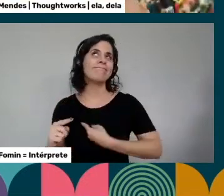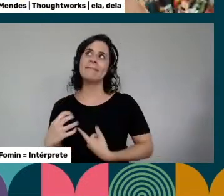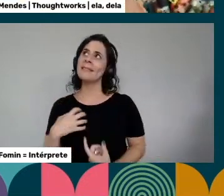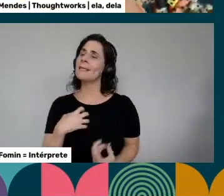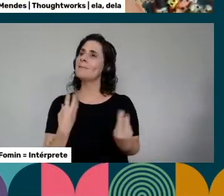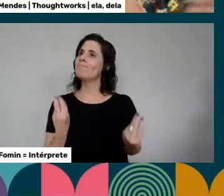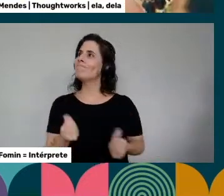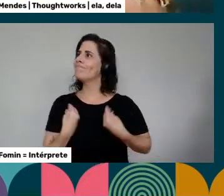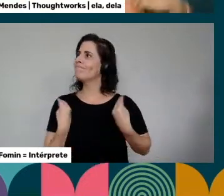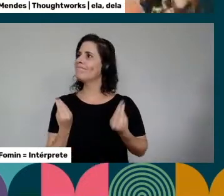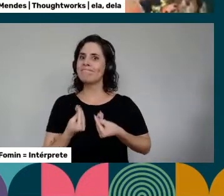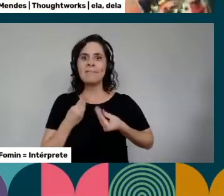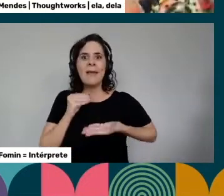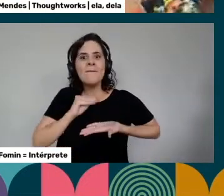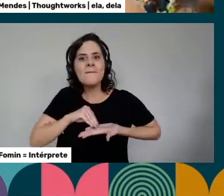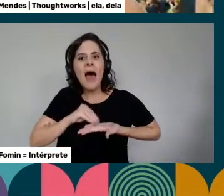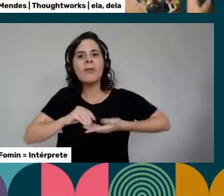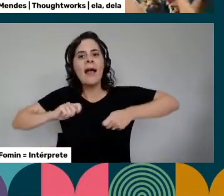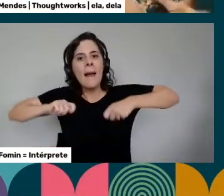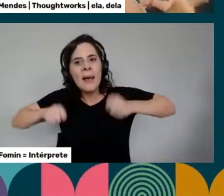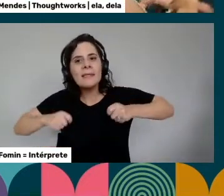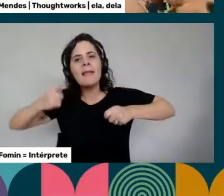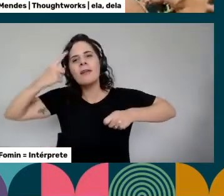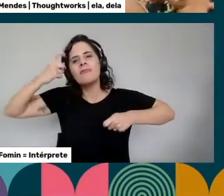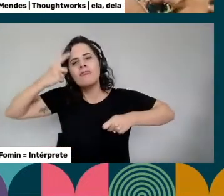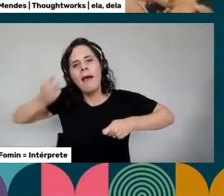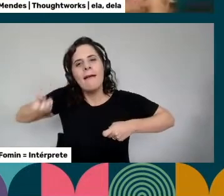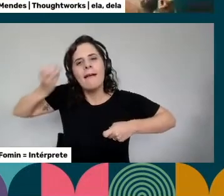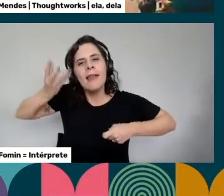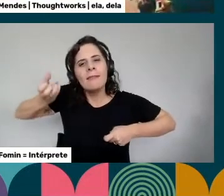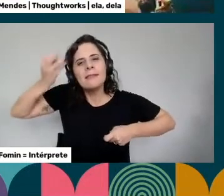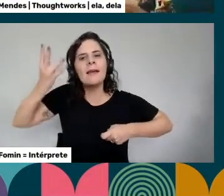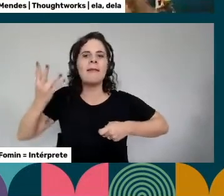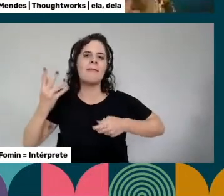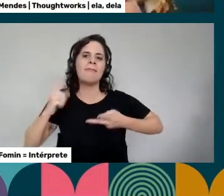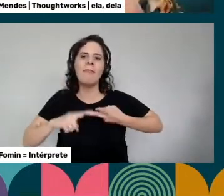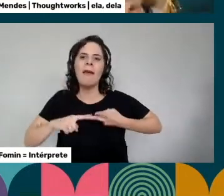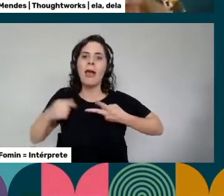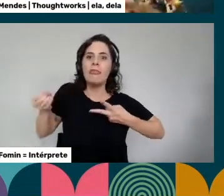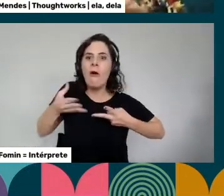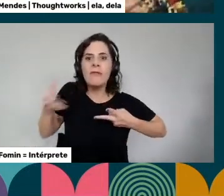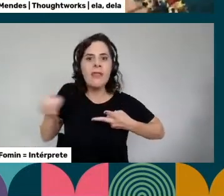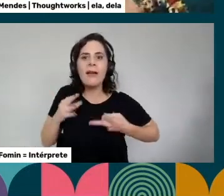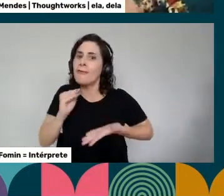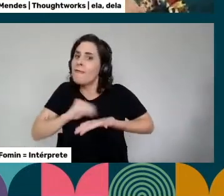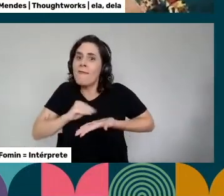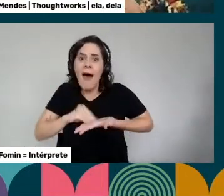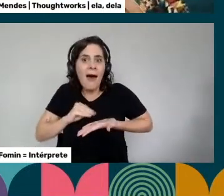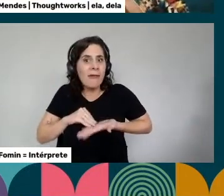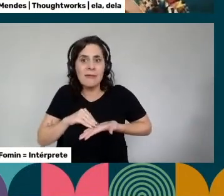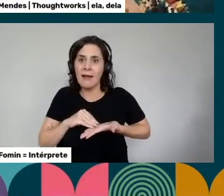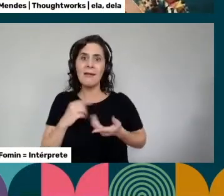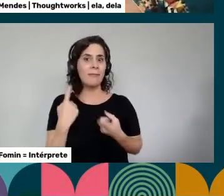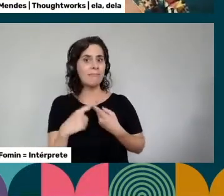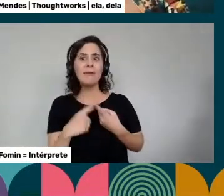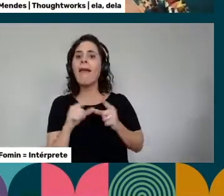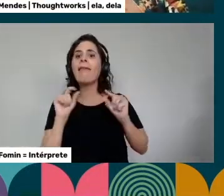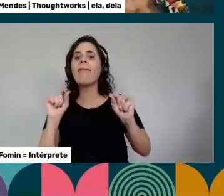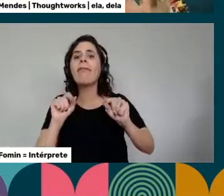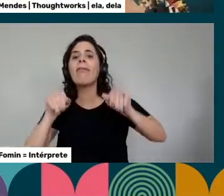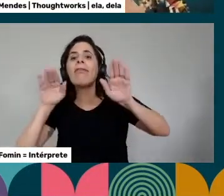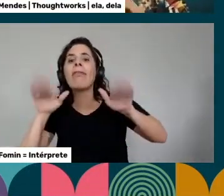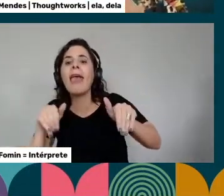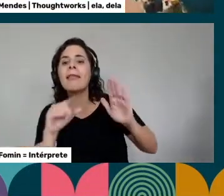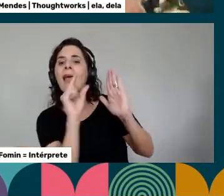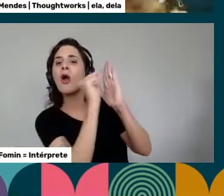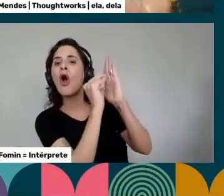capacidade criativa, né, e inovadora. Então, a gente já estava avançando e foi uma pesquisa que mostrou para a gente o quanto